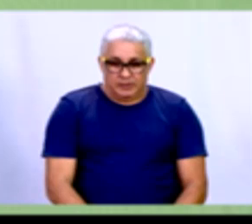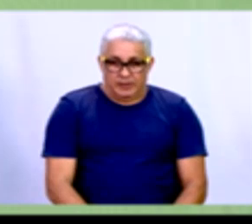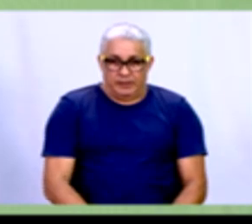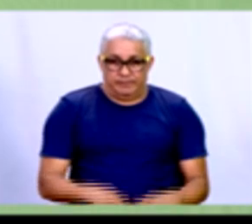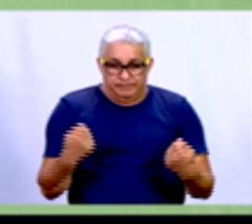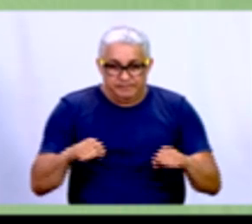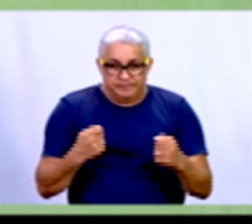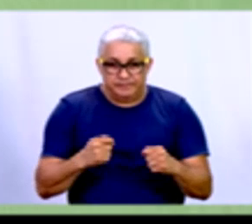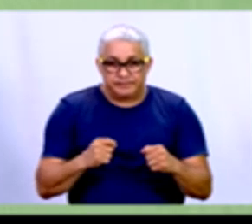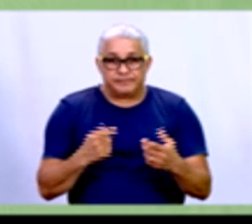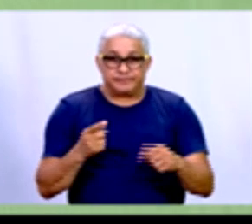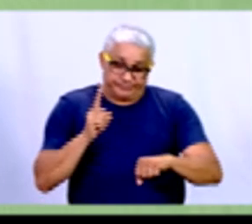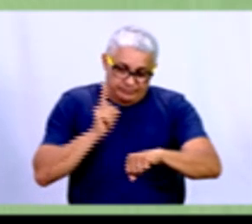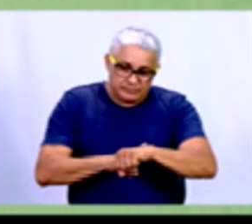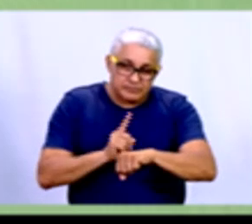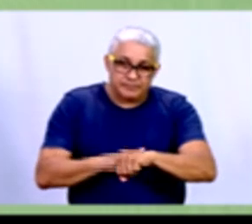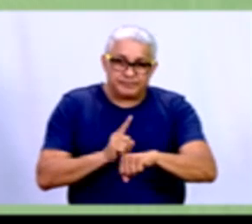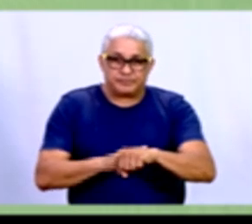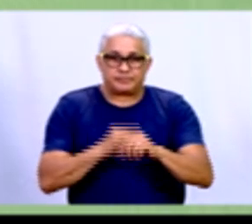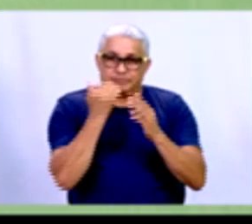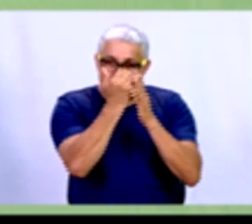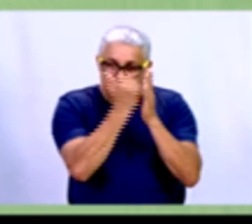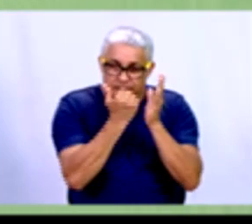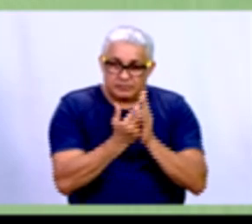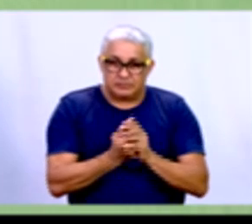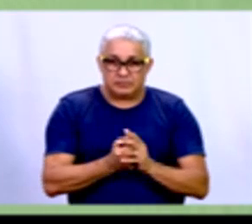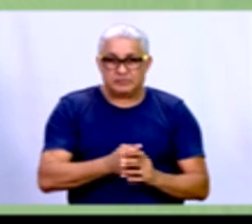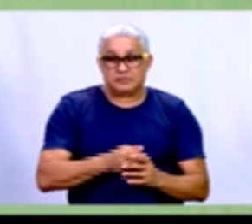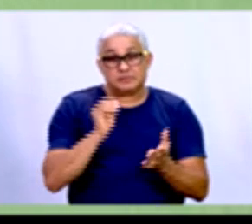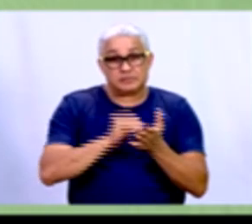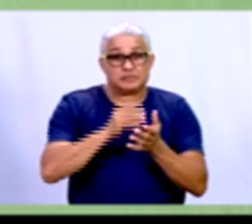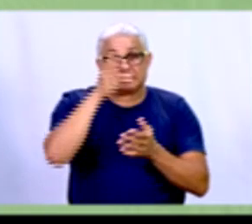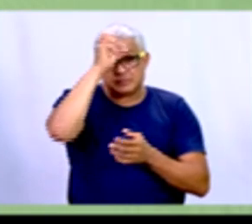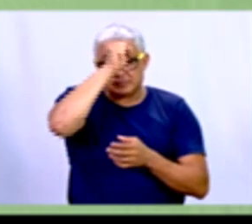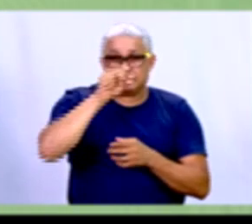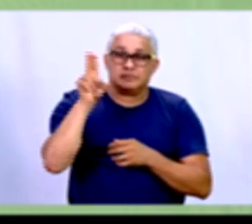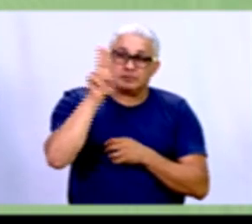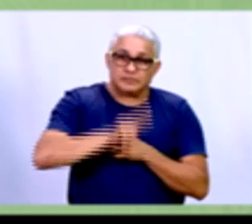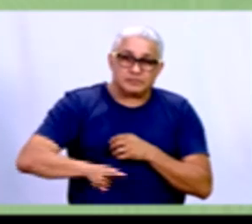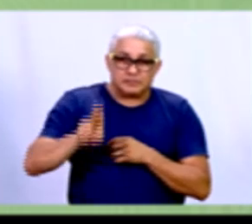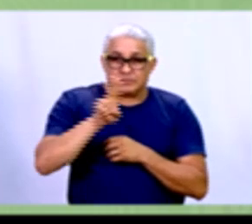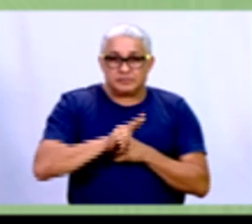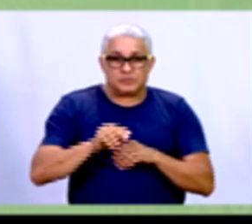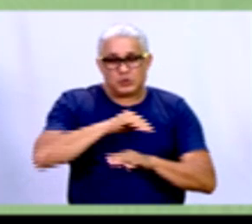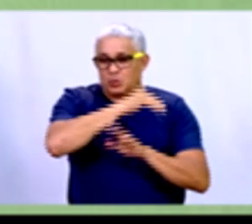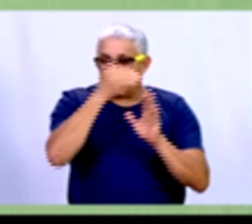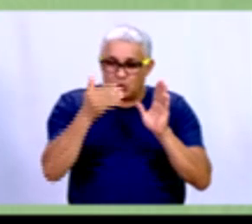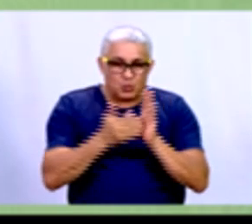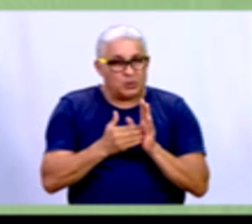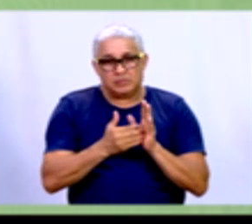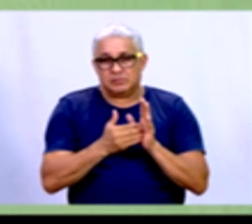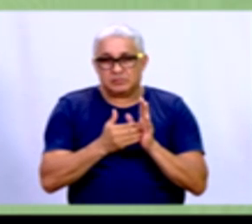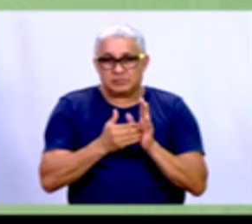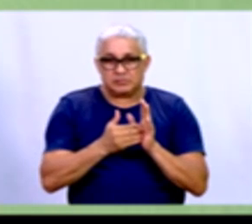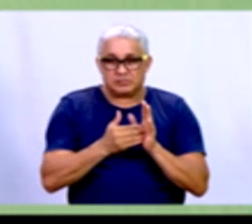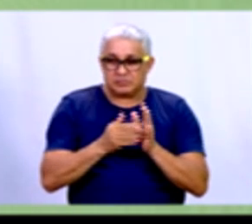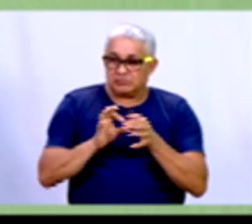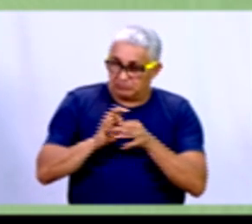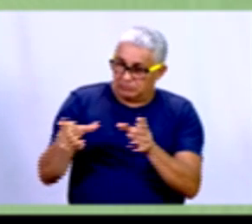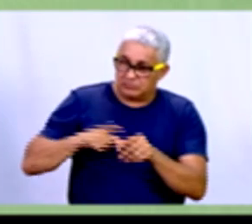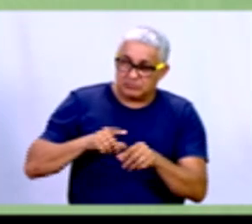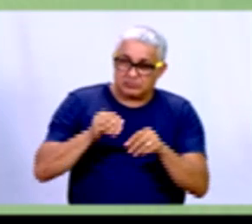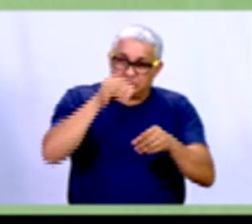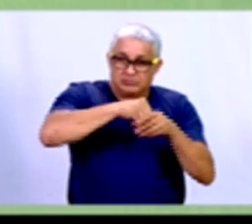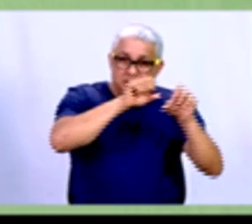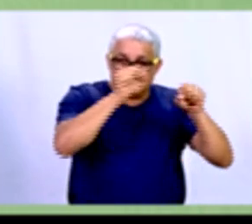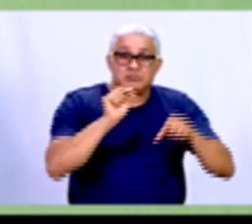tempo para aprender recurso. Não aprendemos nem utilizamos todas as funcionalidades disponíveis. E aí o que